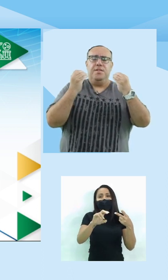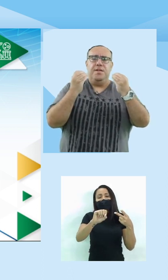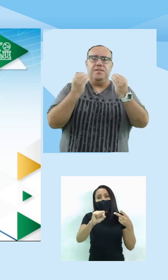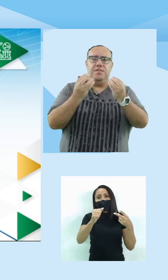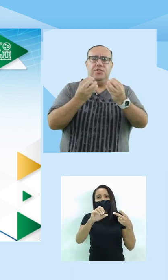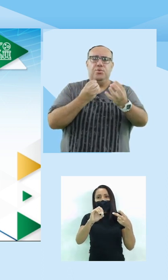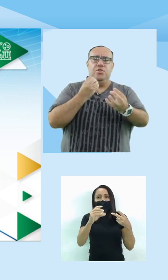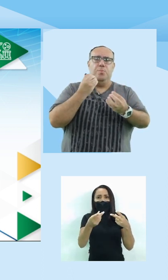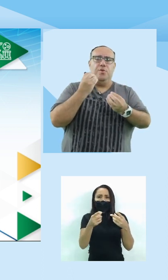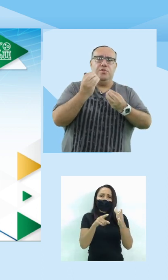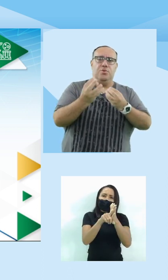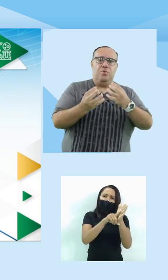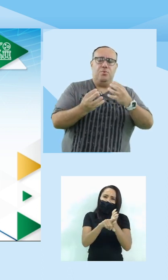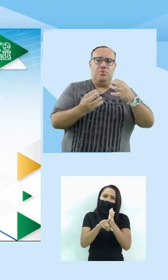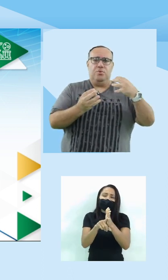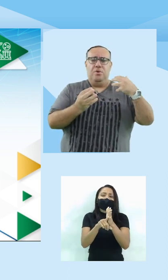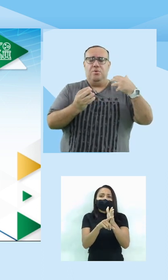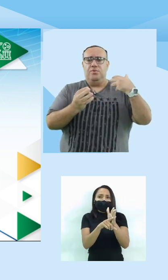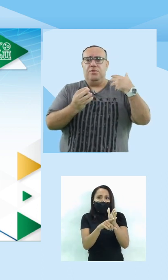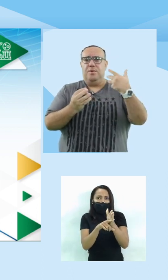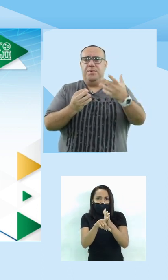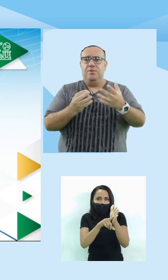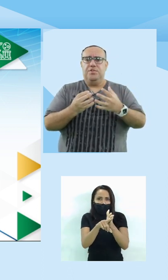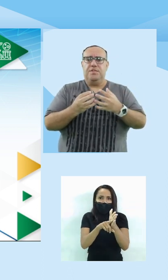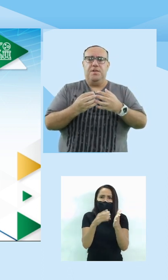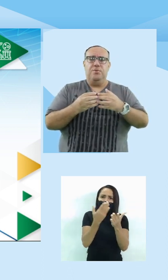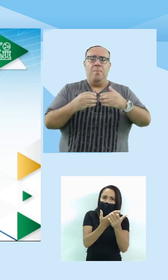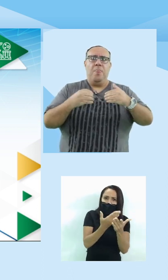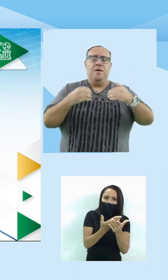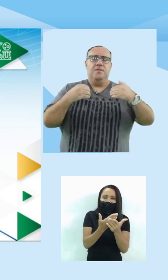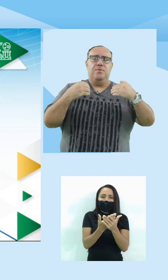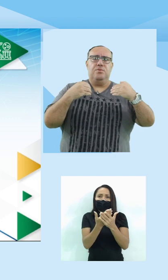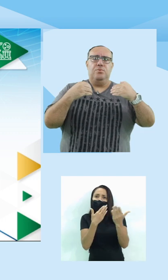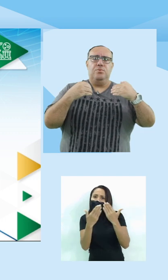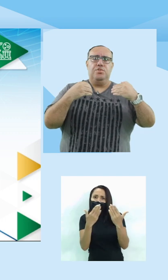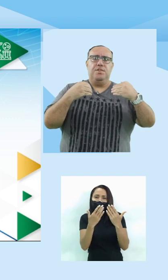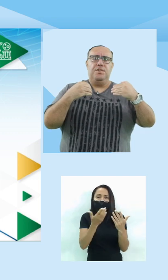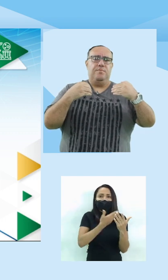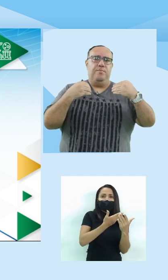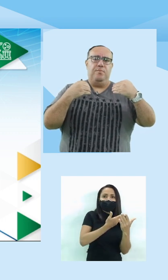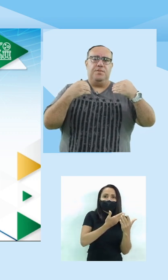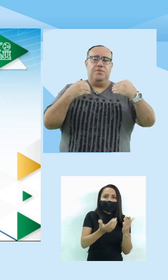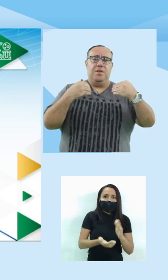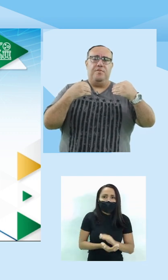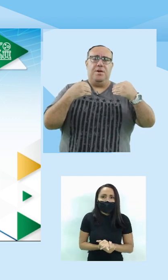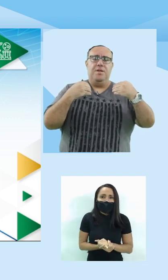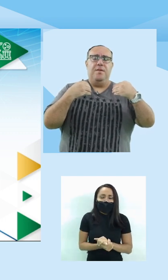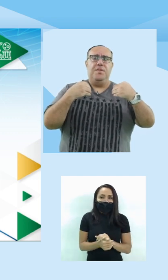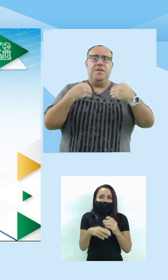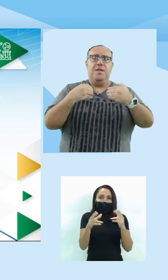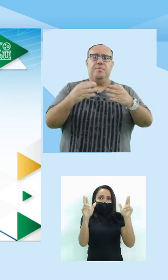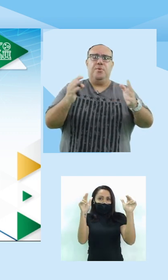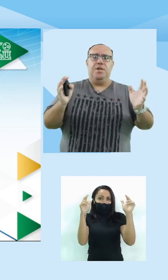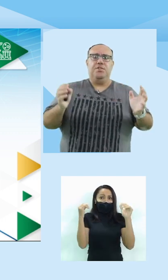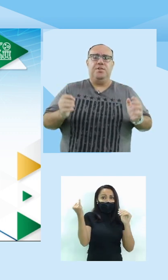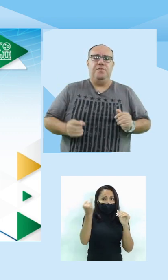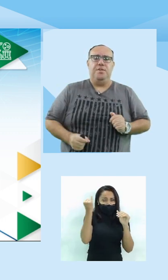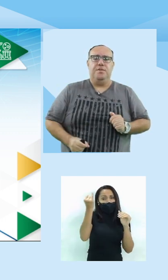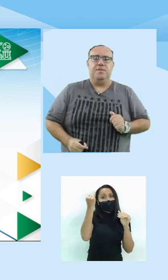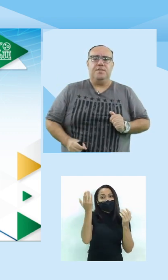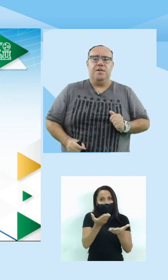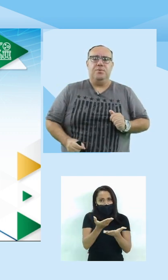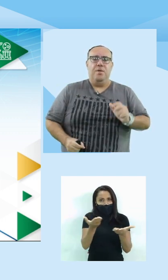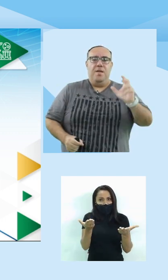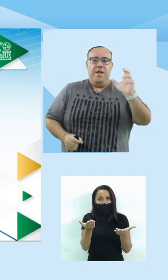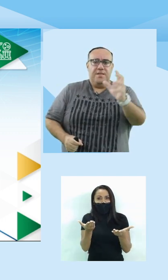que é interessante discutir com o professor, com seus amigos, tá certo? São assuntos que vocês vão levar de riqueza para o resto da vida,